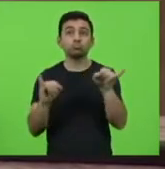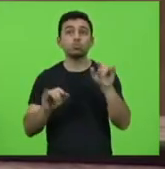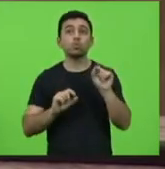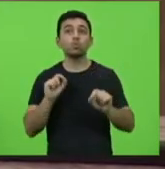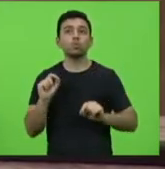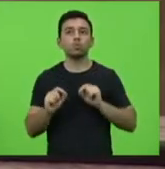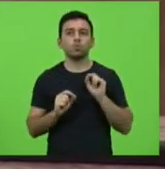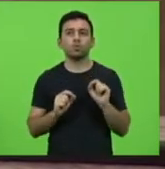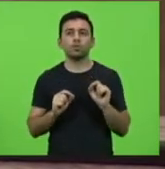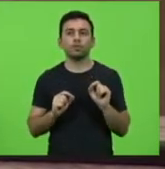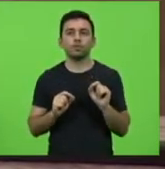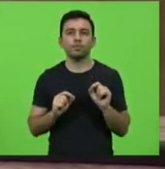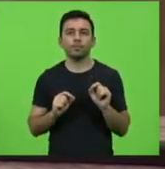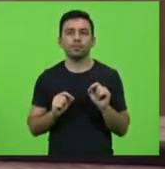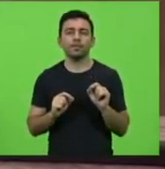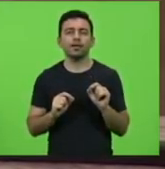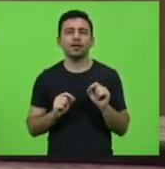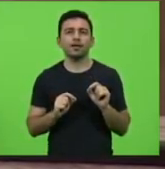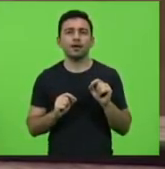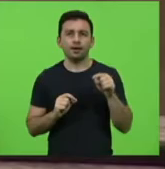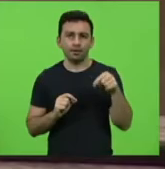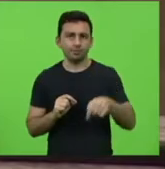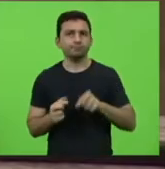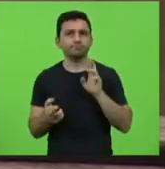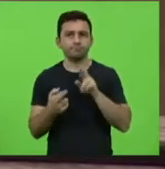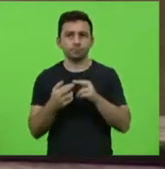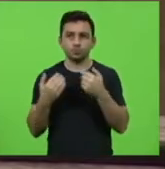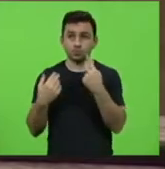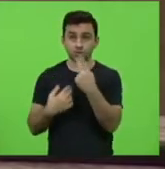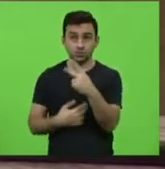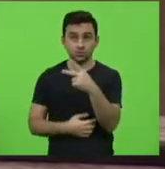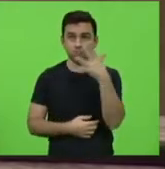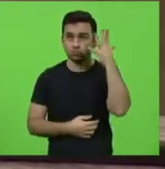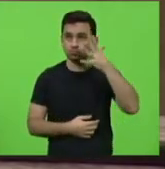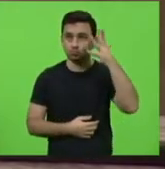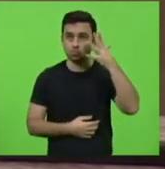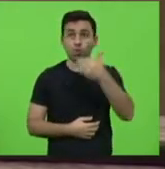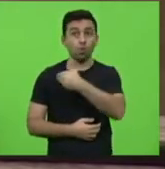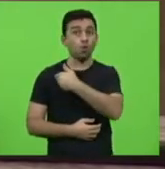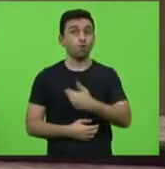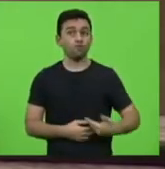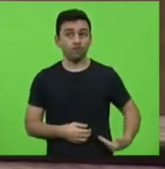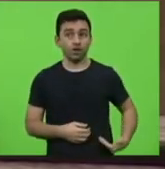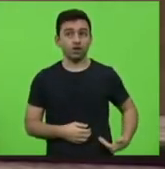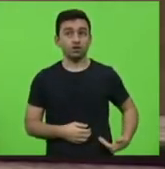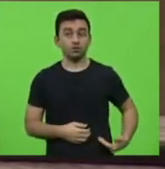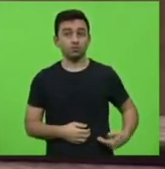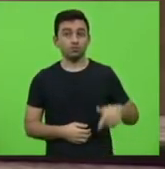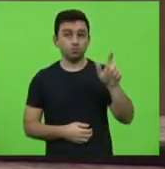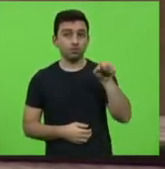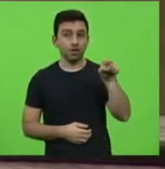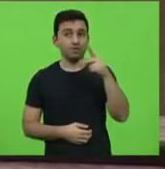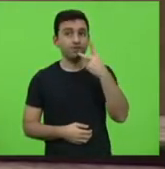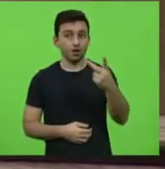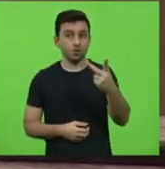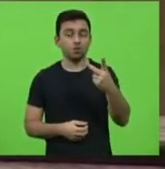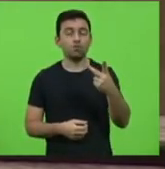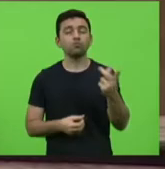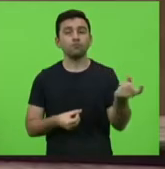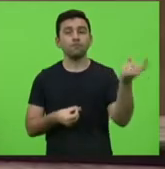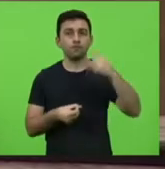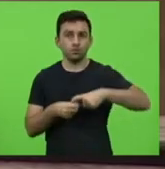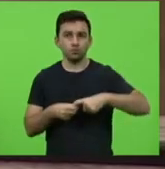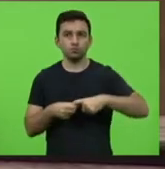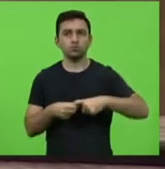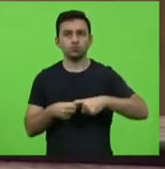quero aqui, para referendar o seu discurso, é de que o governador sinalizou a retomada, não é,